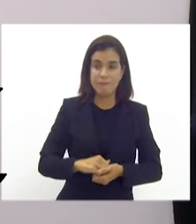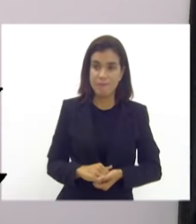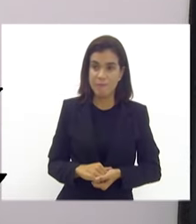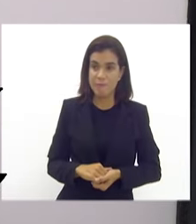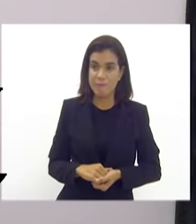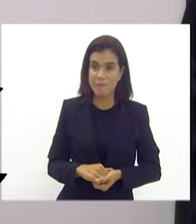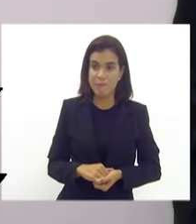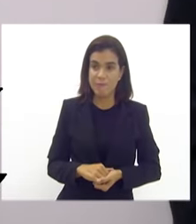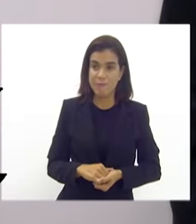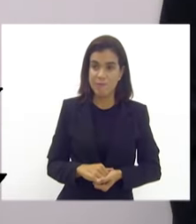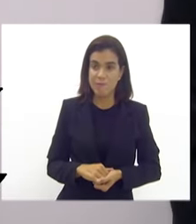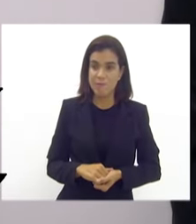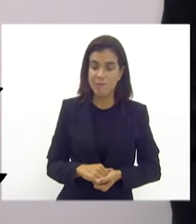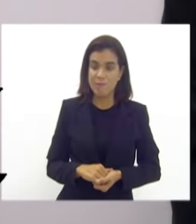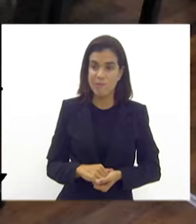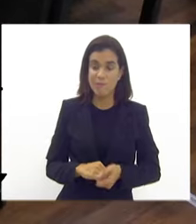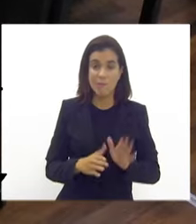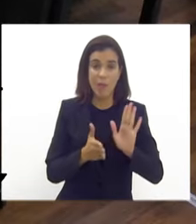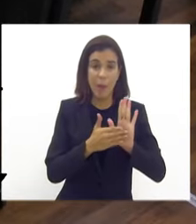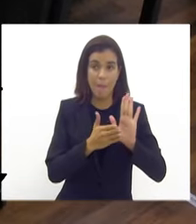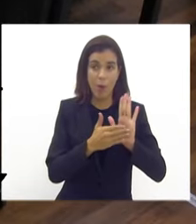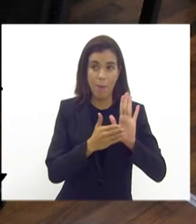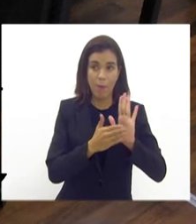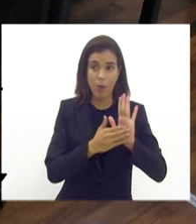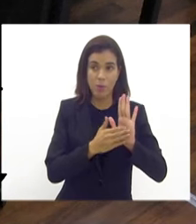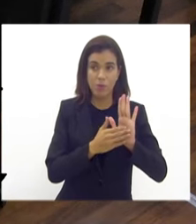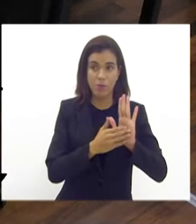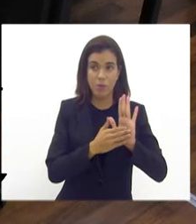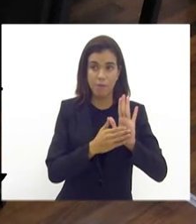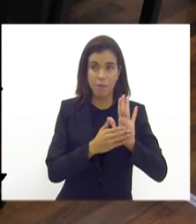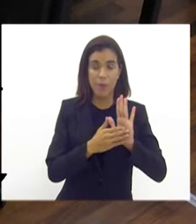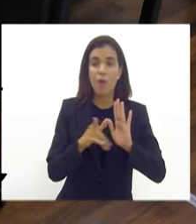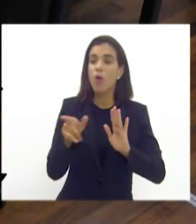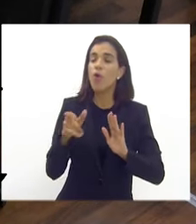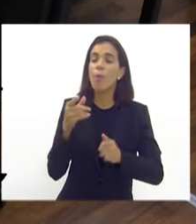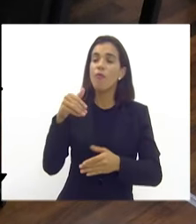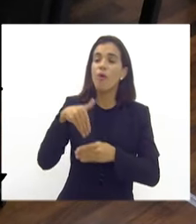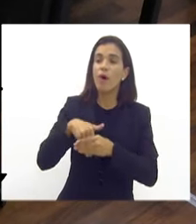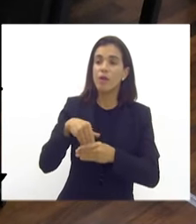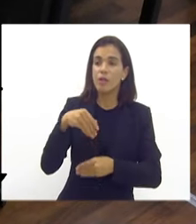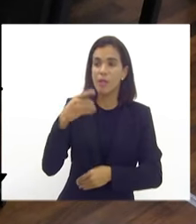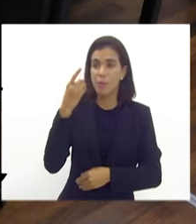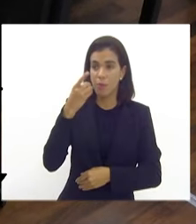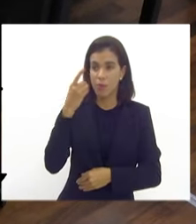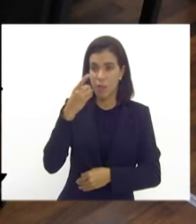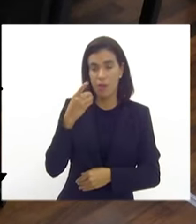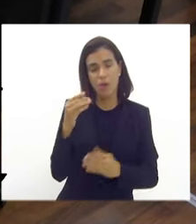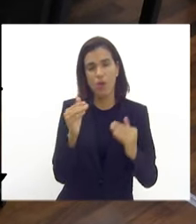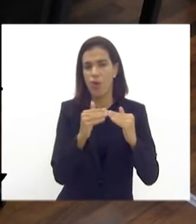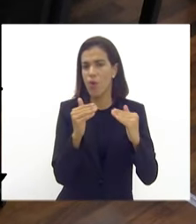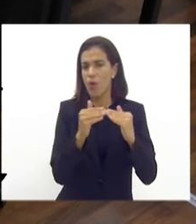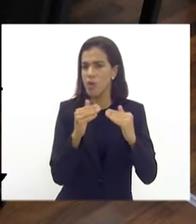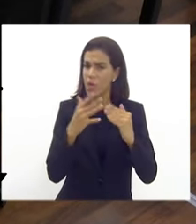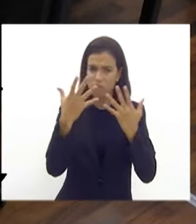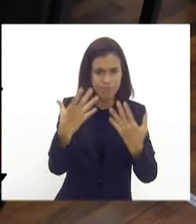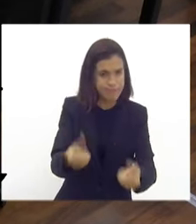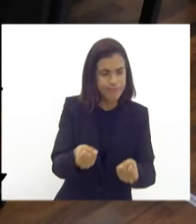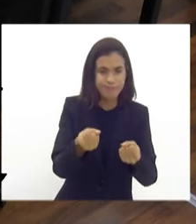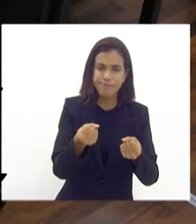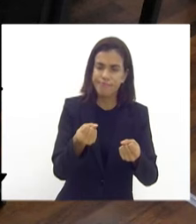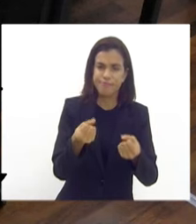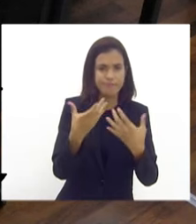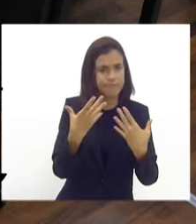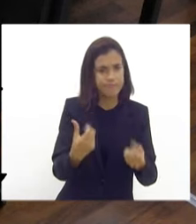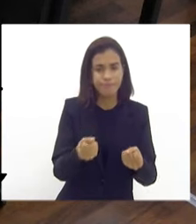V Ceasa já deliberar aqui a proposta do V Ceasa pra gente aprovar como vota a deputada Lucinha nós vamos concordar já com isso vamos estamos até atrasado Vamos